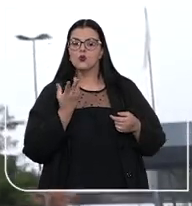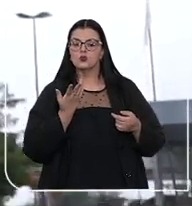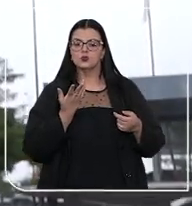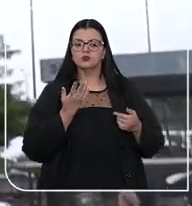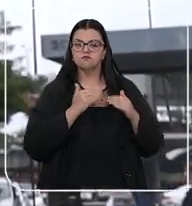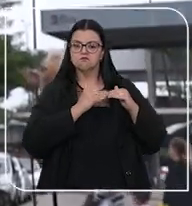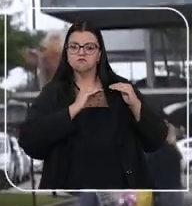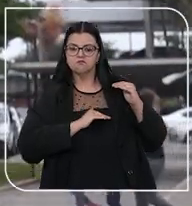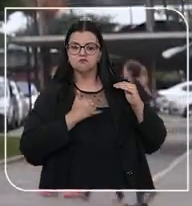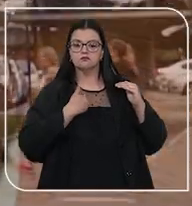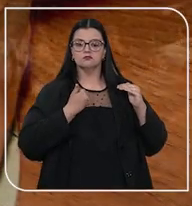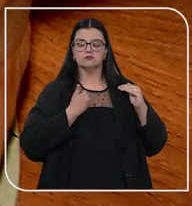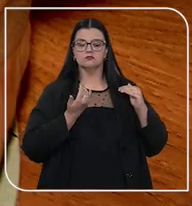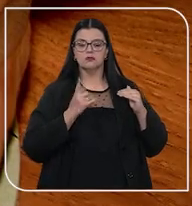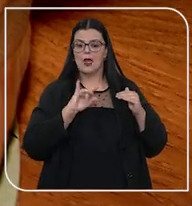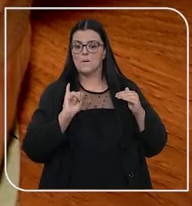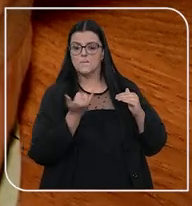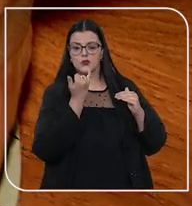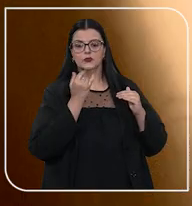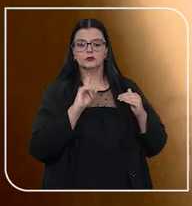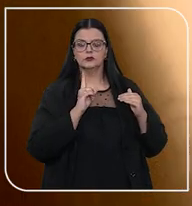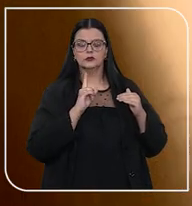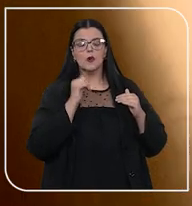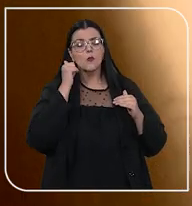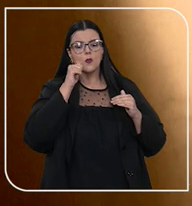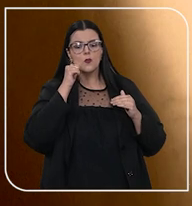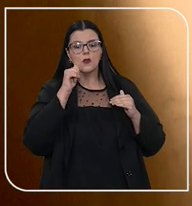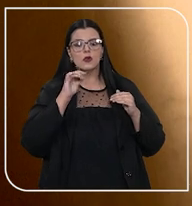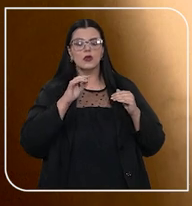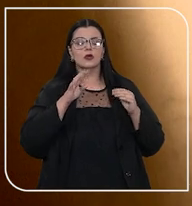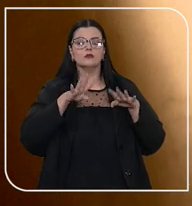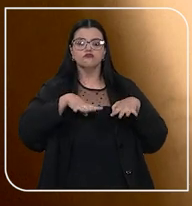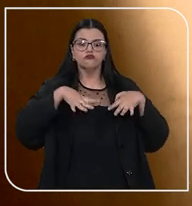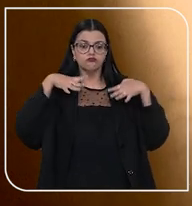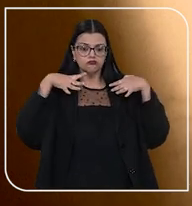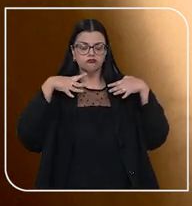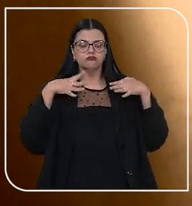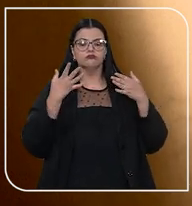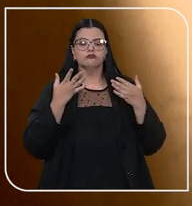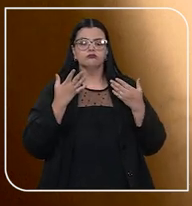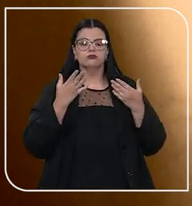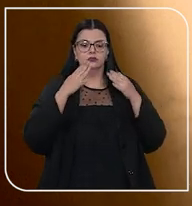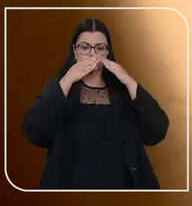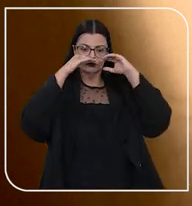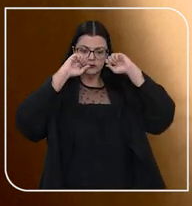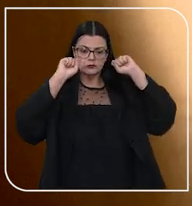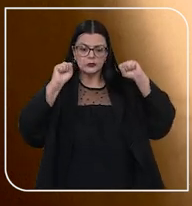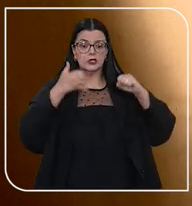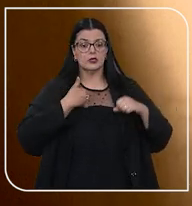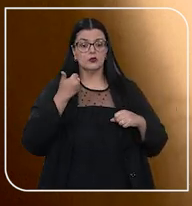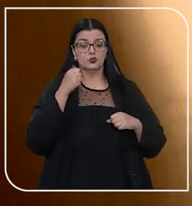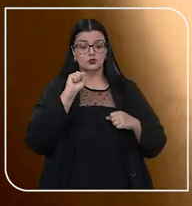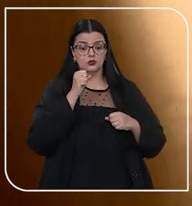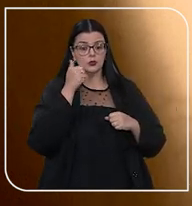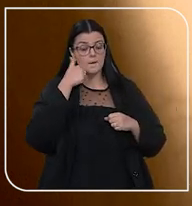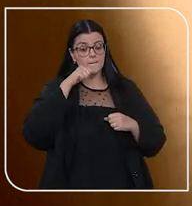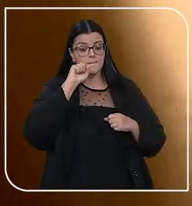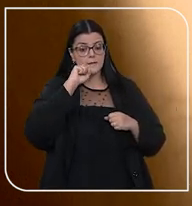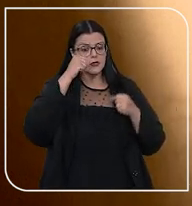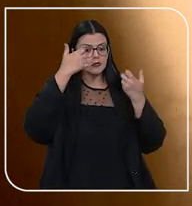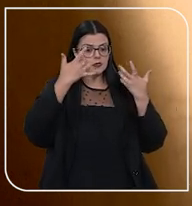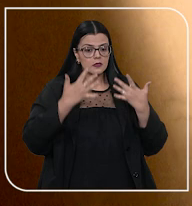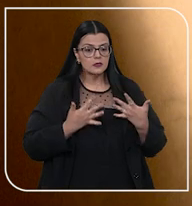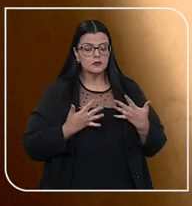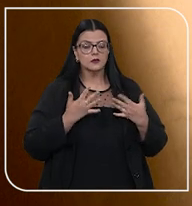suposta vulnerabilidade dela. Além disso, a jovem foi ouvida em juízo quando tinha 18 anos e, naquele momento, ela e a mãe